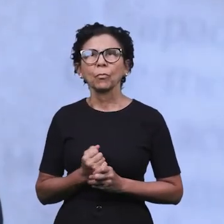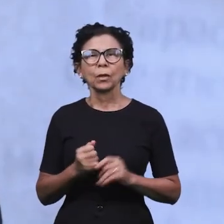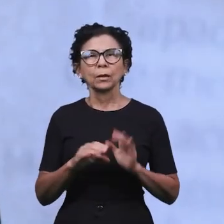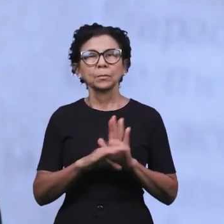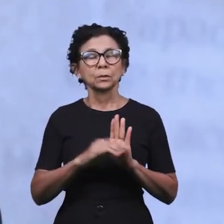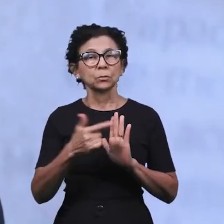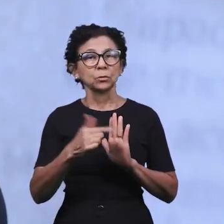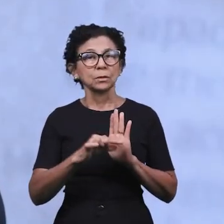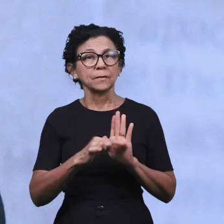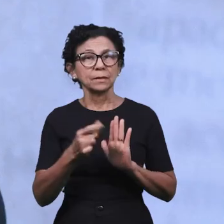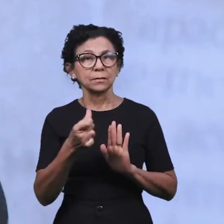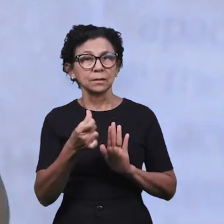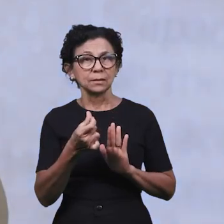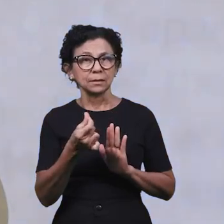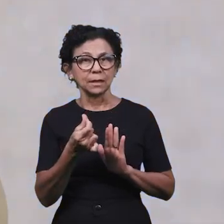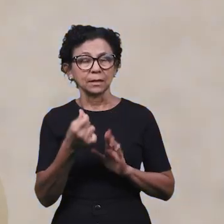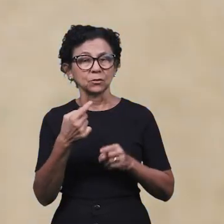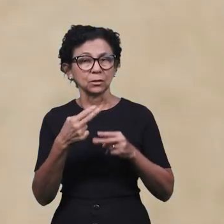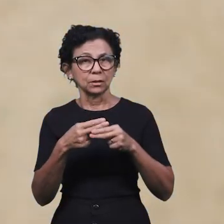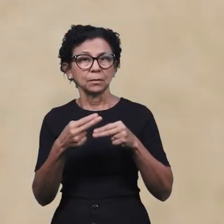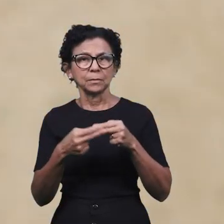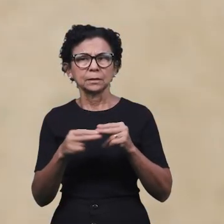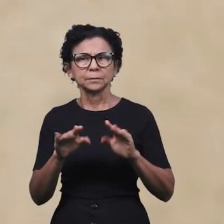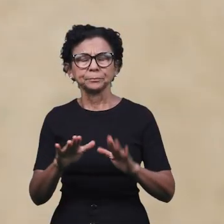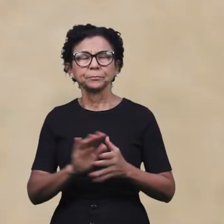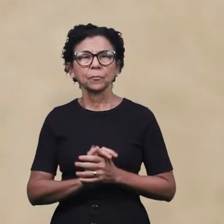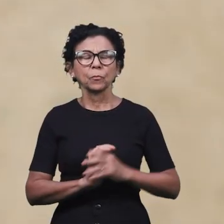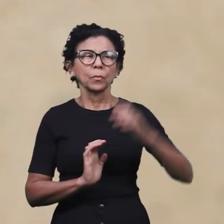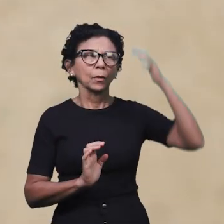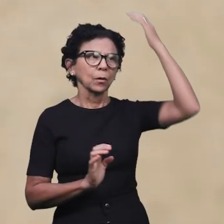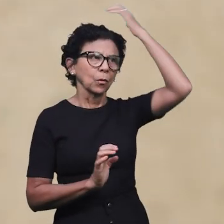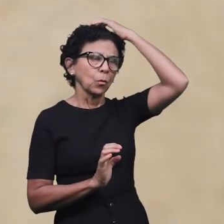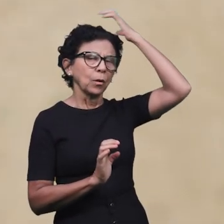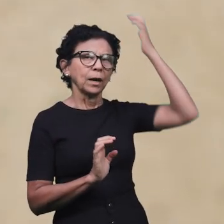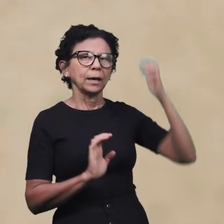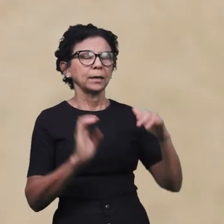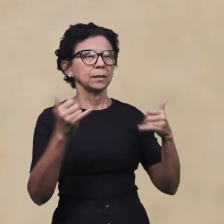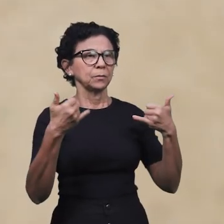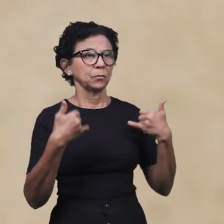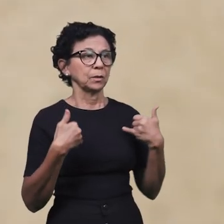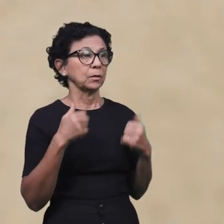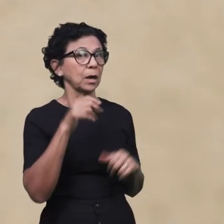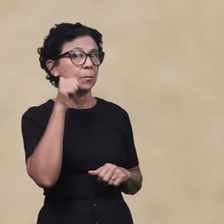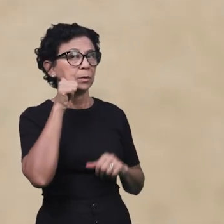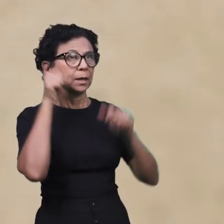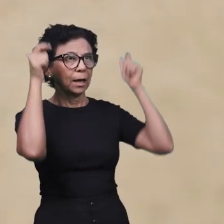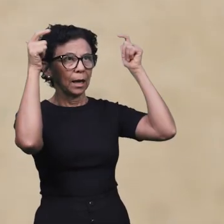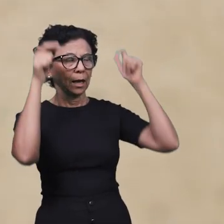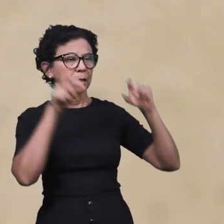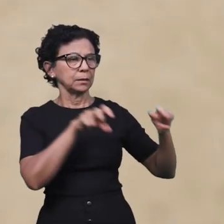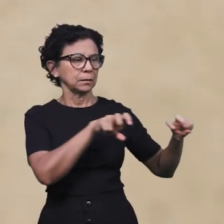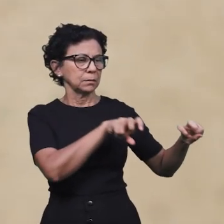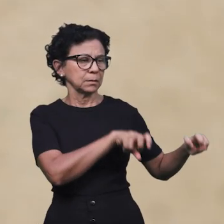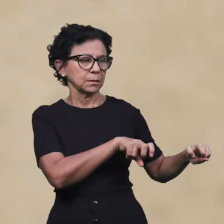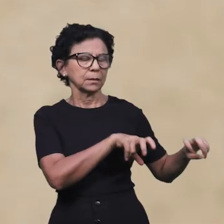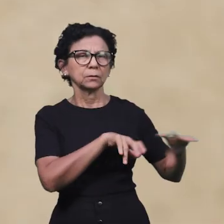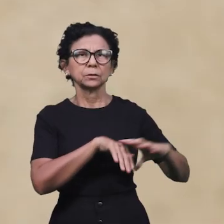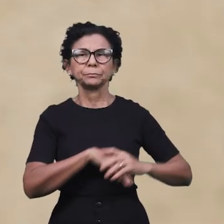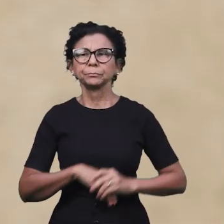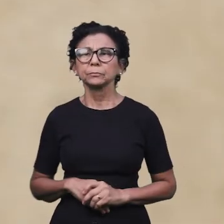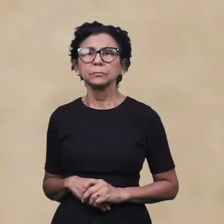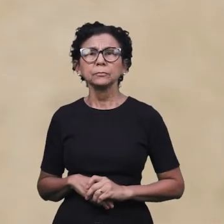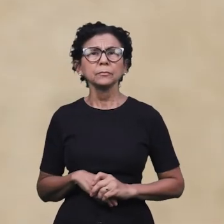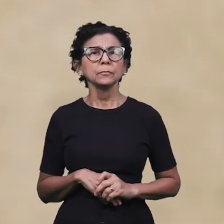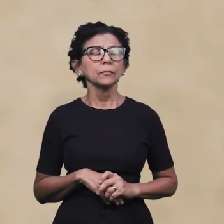essa parte aqui, né? Diz assim: Então o rei me disse, estando a rainha sentada junto a ele, quanto durará a tua